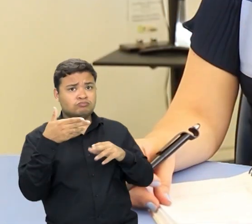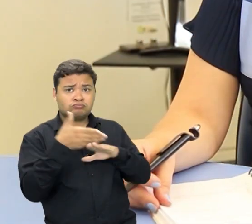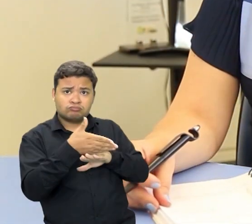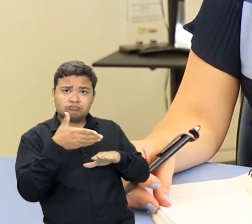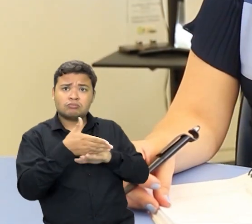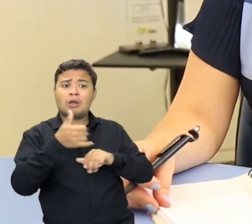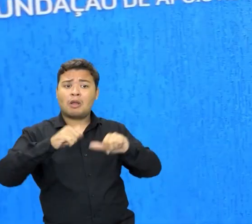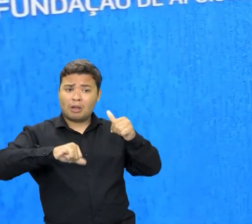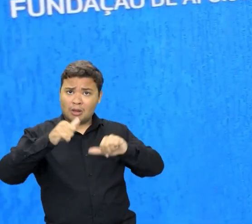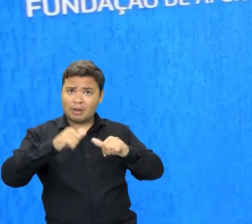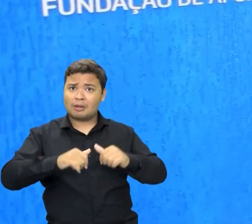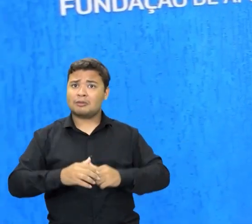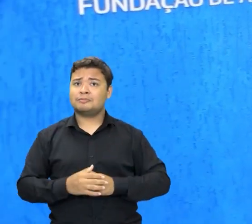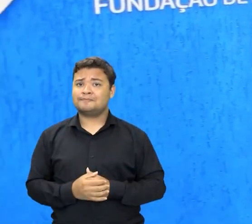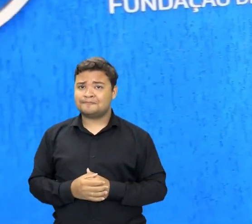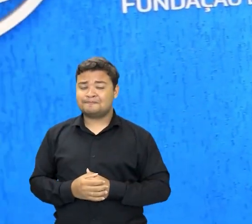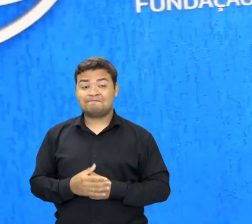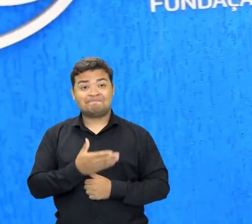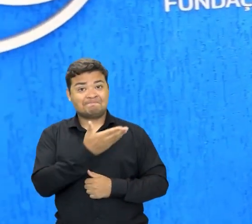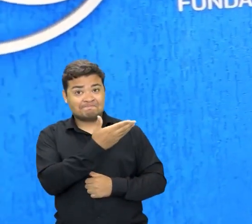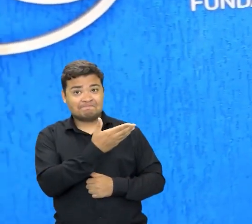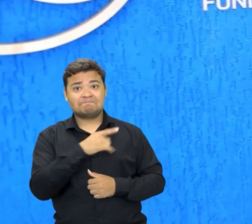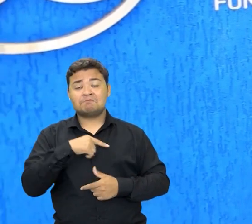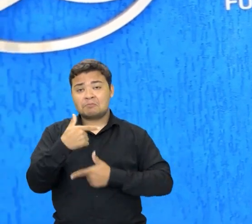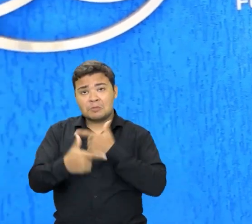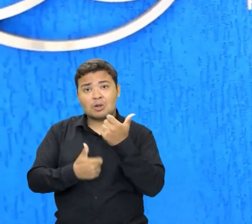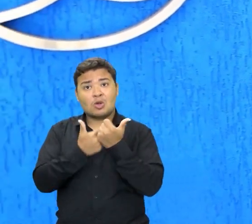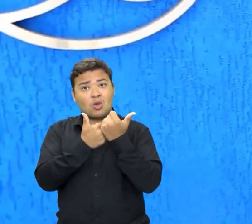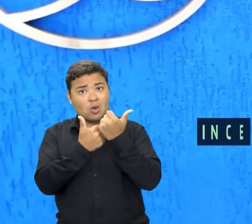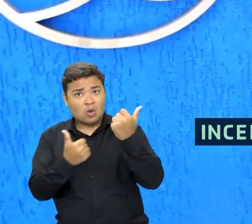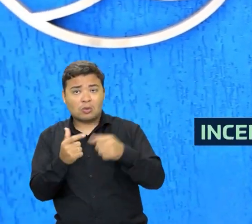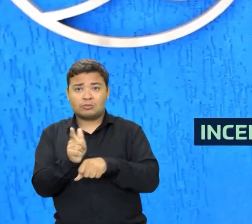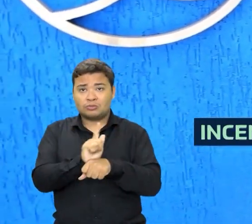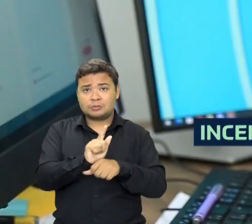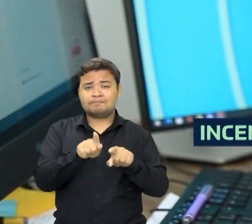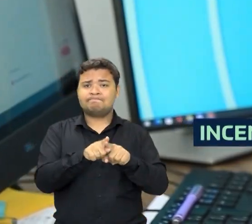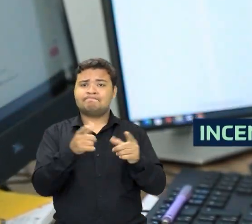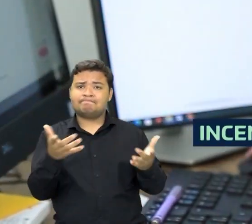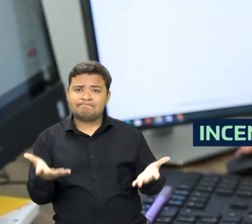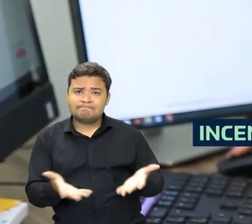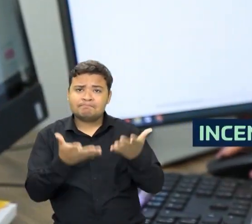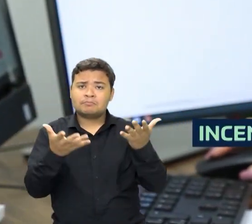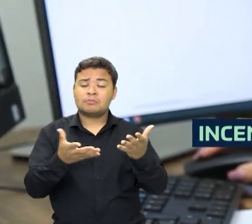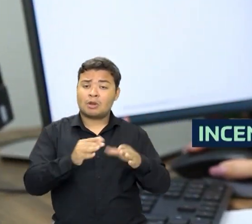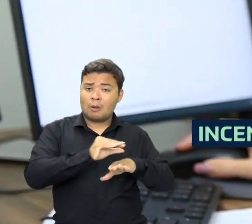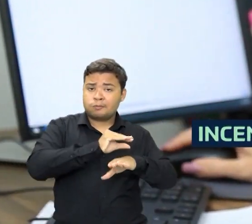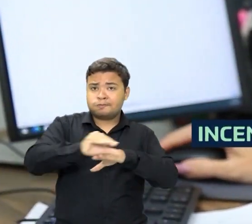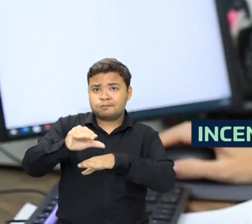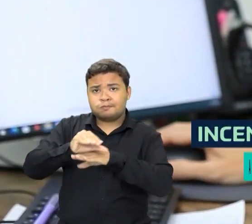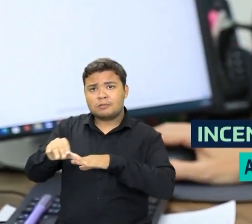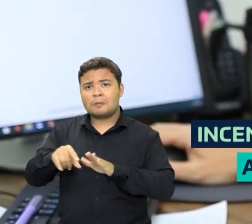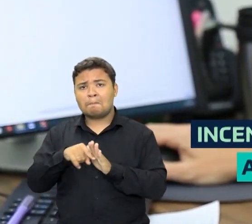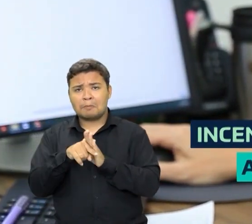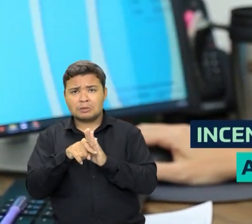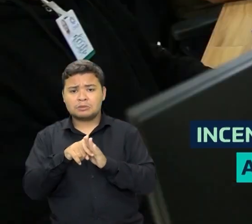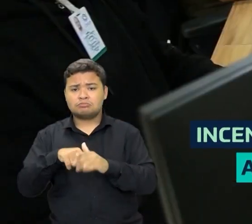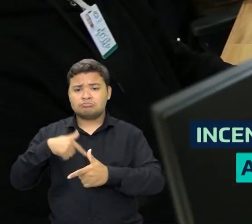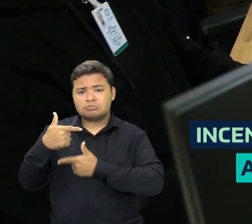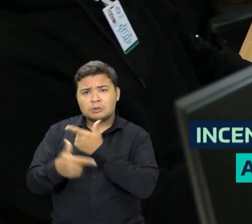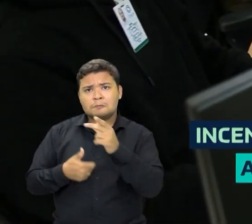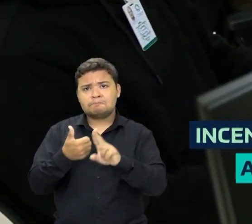Goiânia e também estaduais, voltadas para os usuários do Sistema Único de Saúde, o SUS, todas